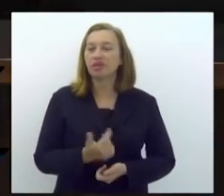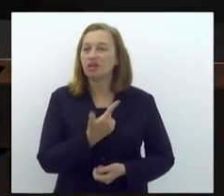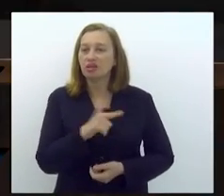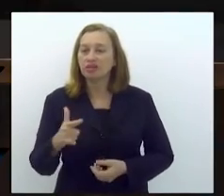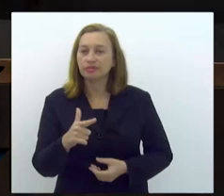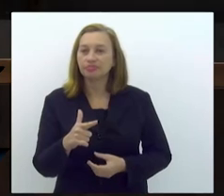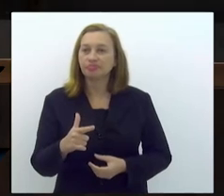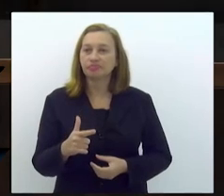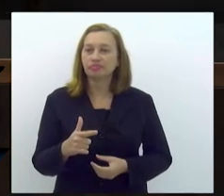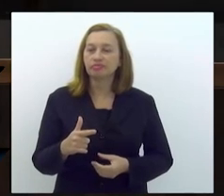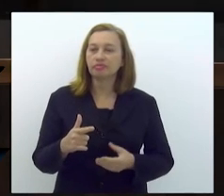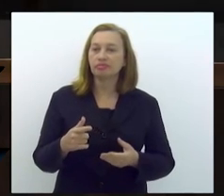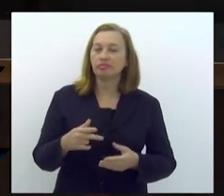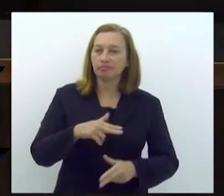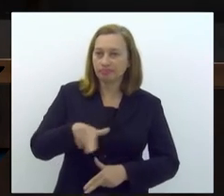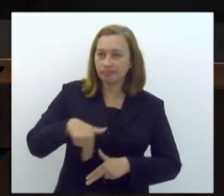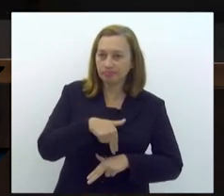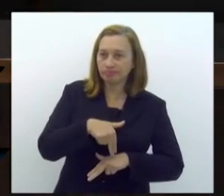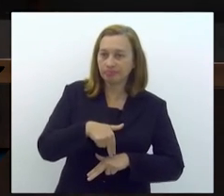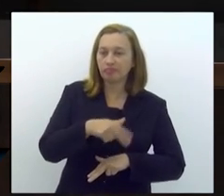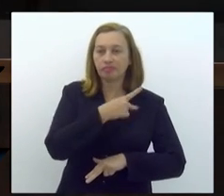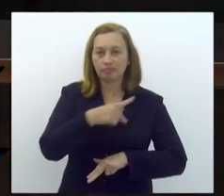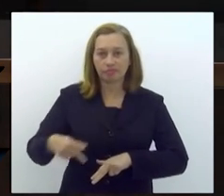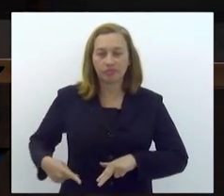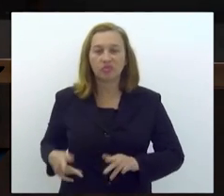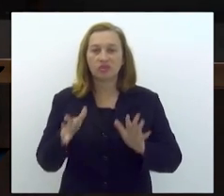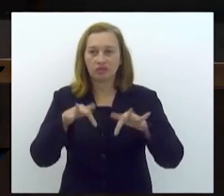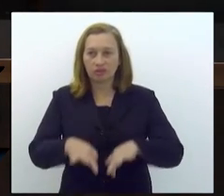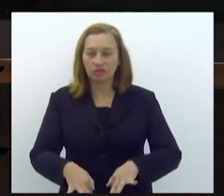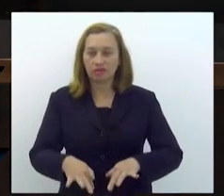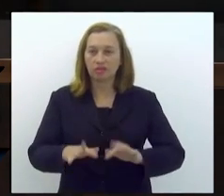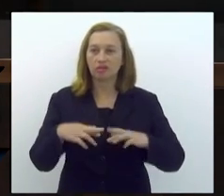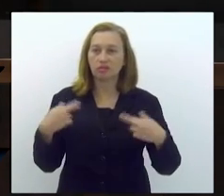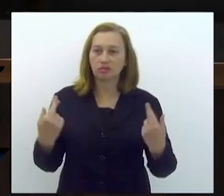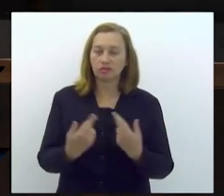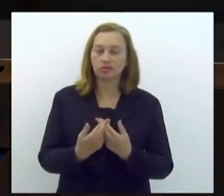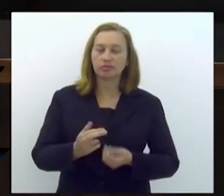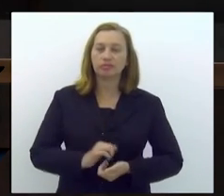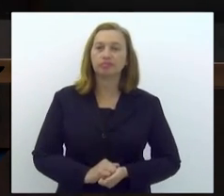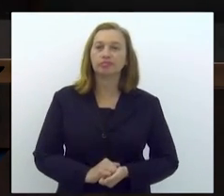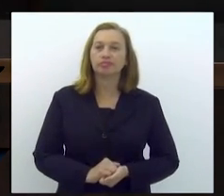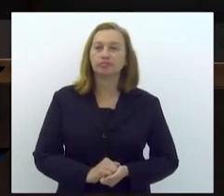havendo mais oradores escritos a presidência encerra a presença